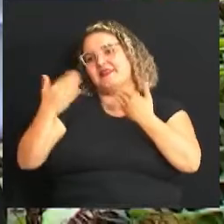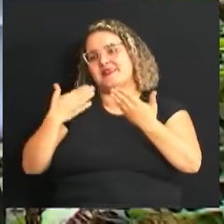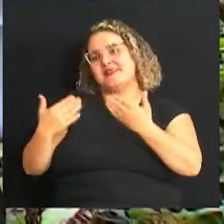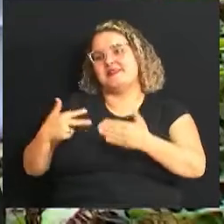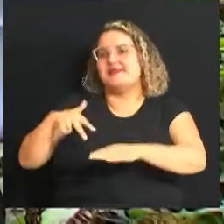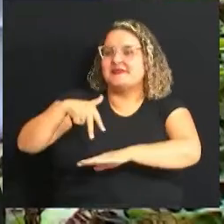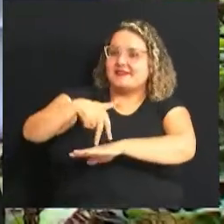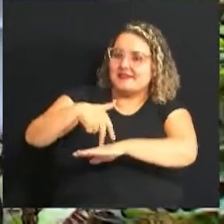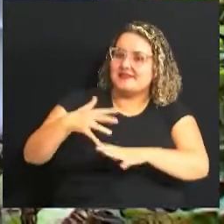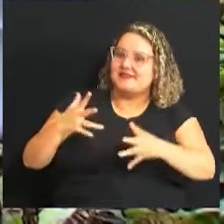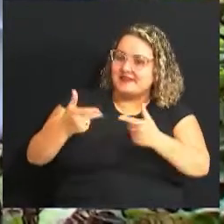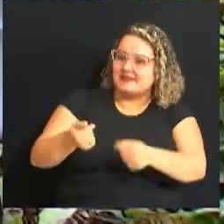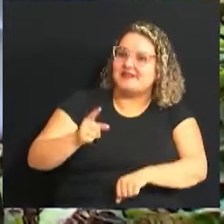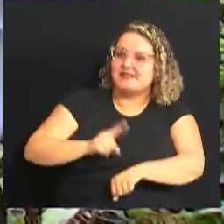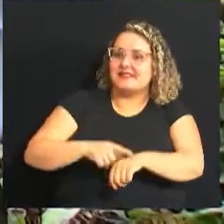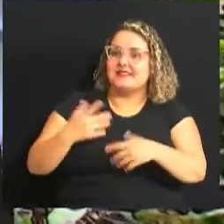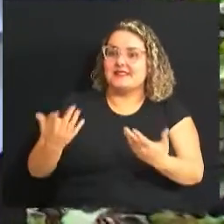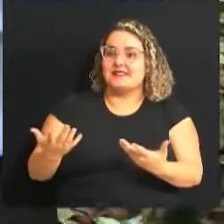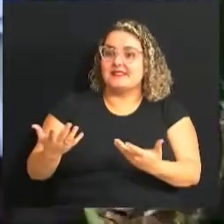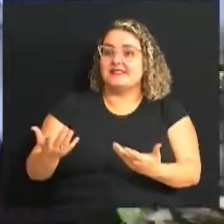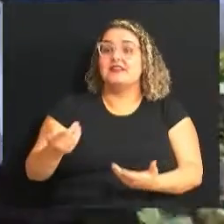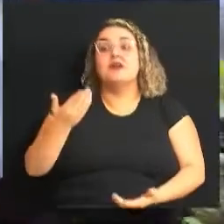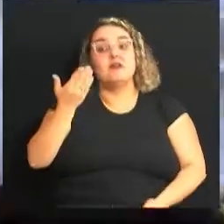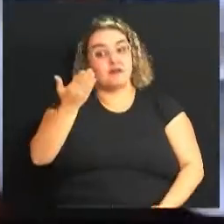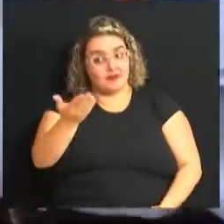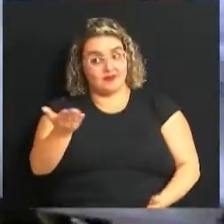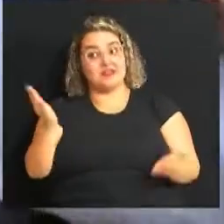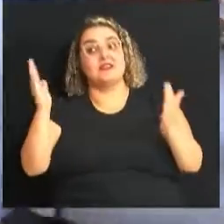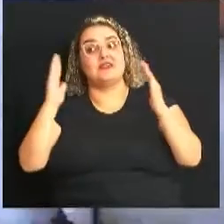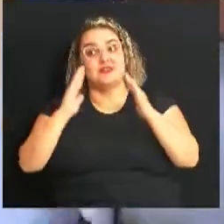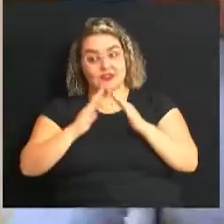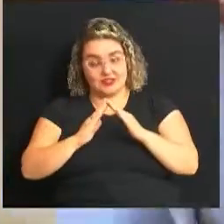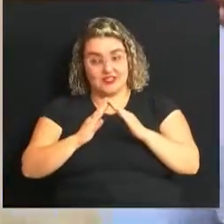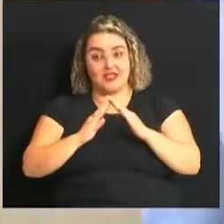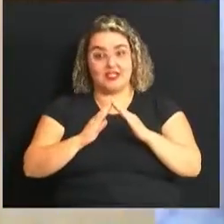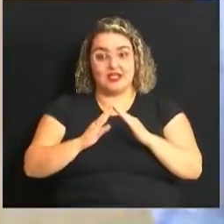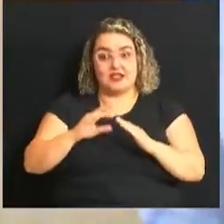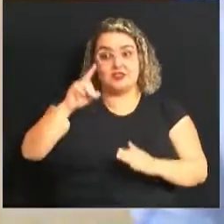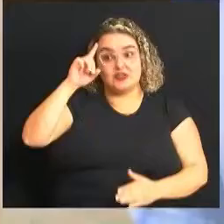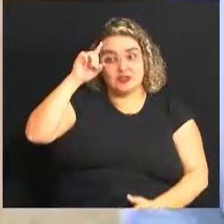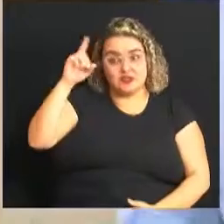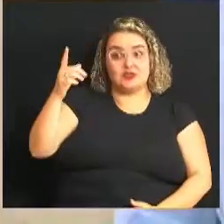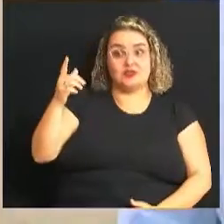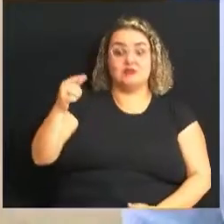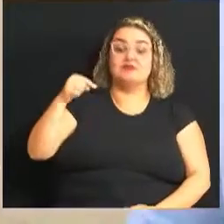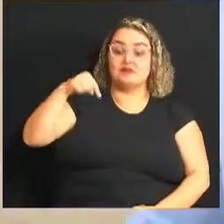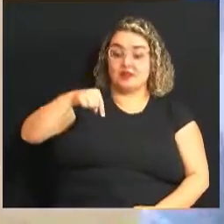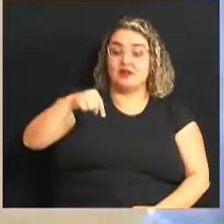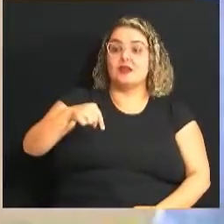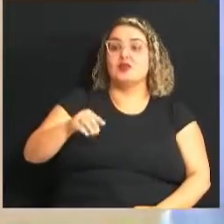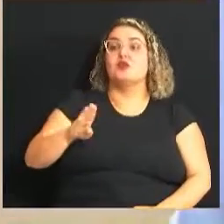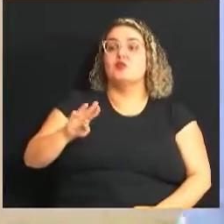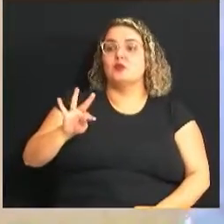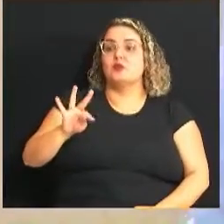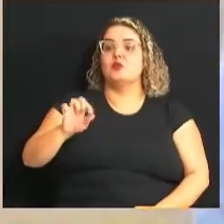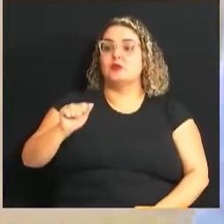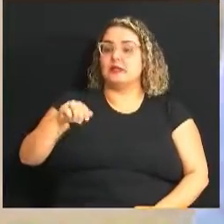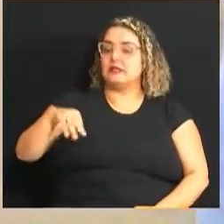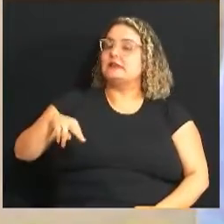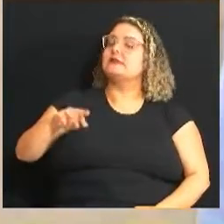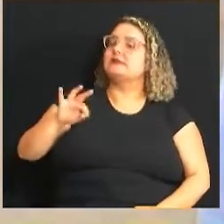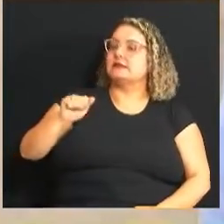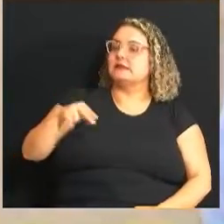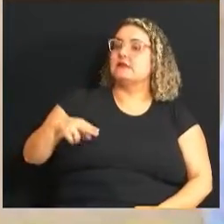disponibilizar todo esse tempo. E olha só, você de casa, a gente tirou o dia para passar aqui no Butantã. A gente está fazendo algumas